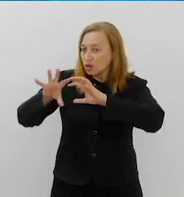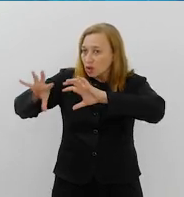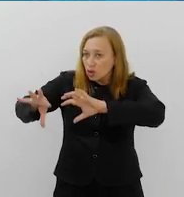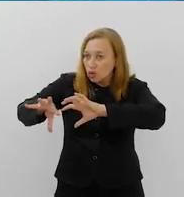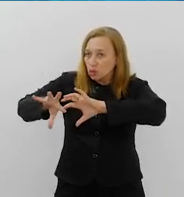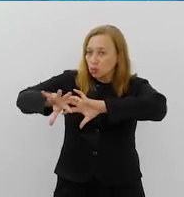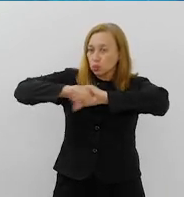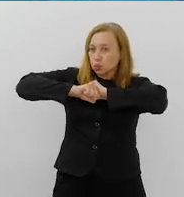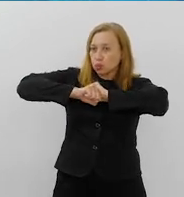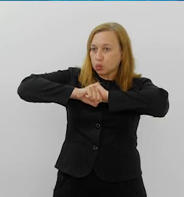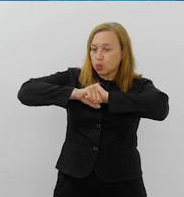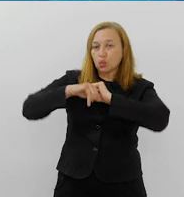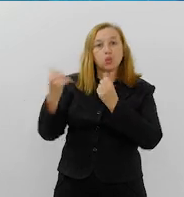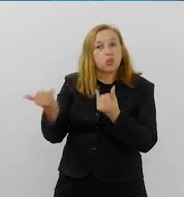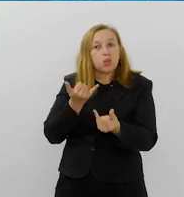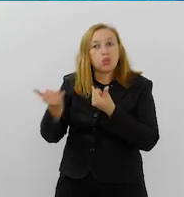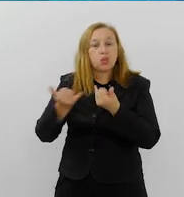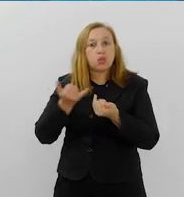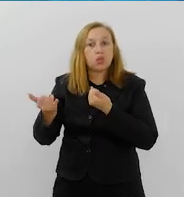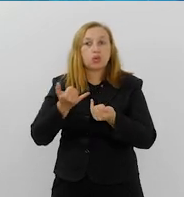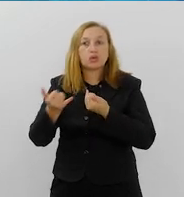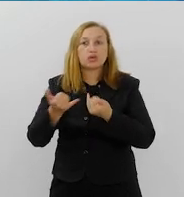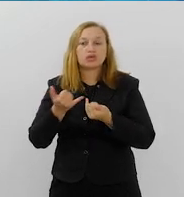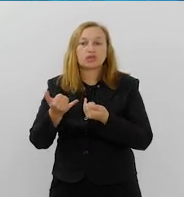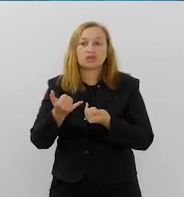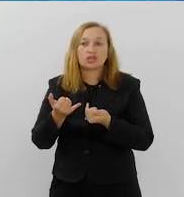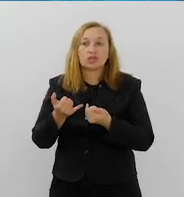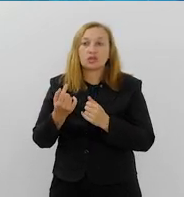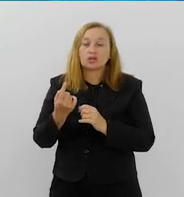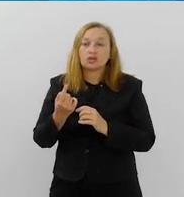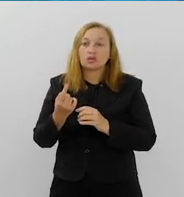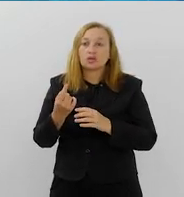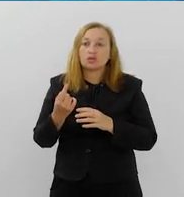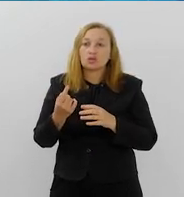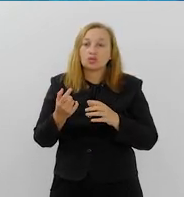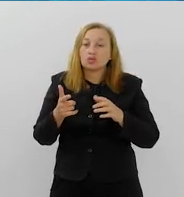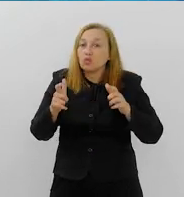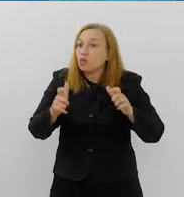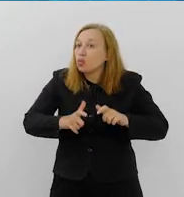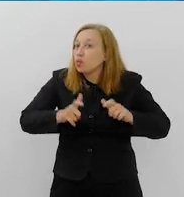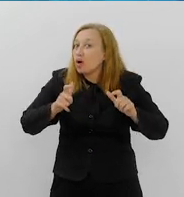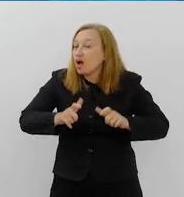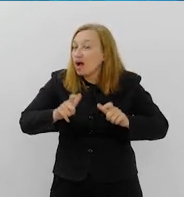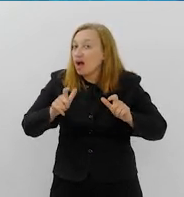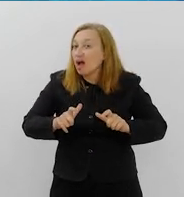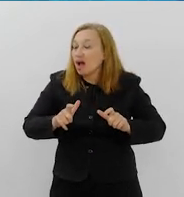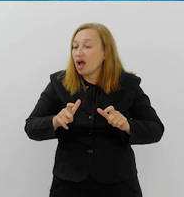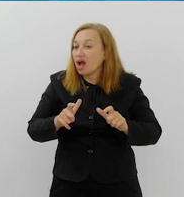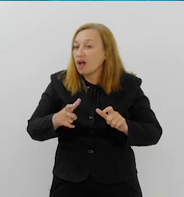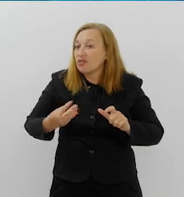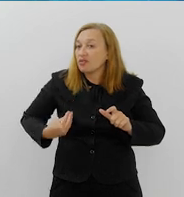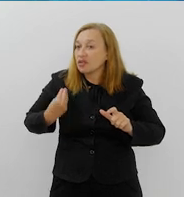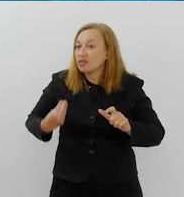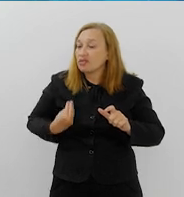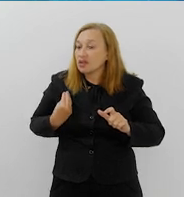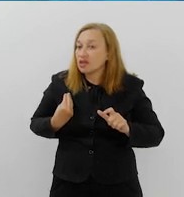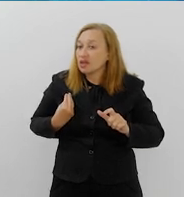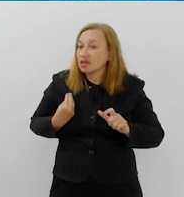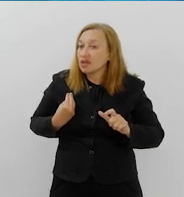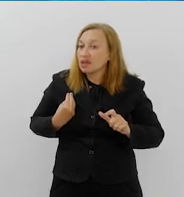muitas informações, ela está em um meio que ela